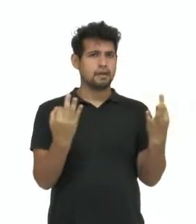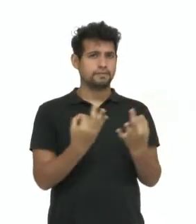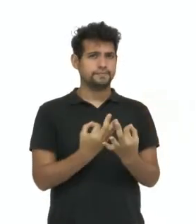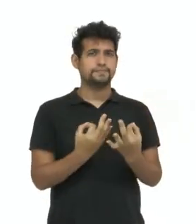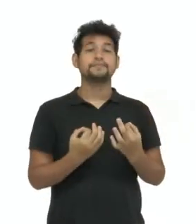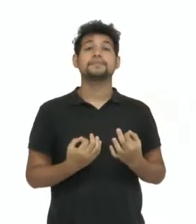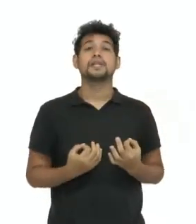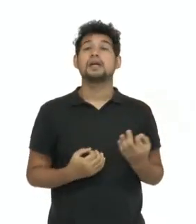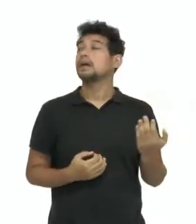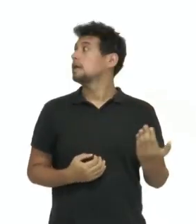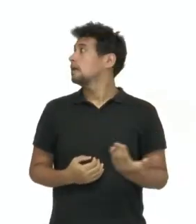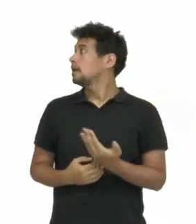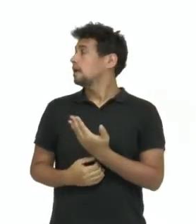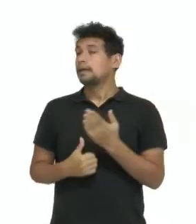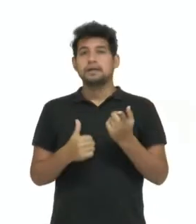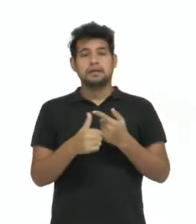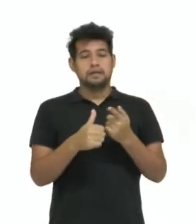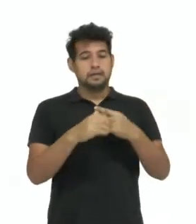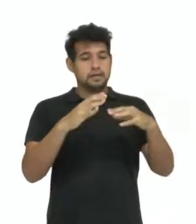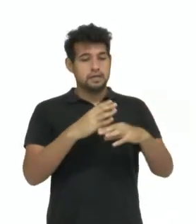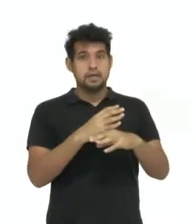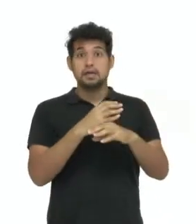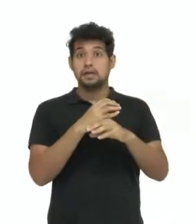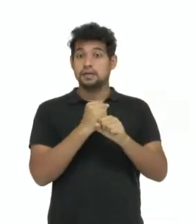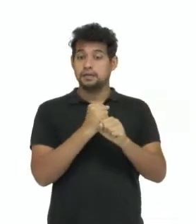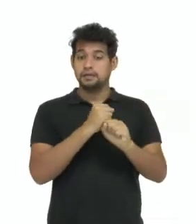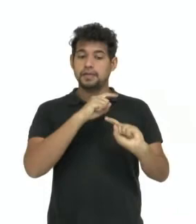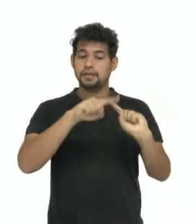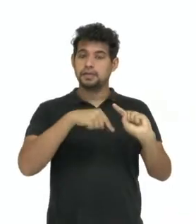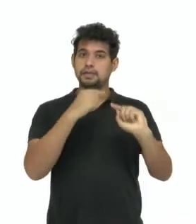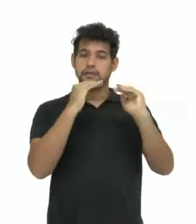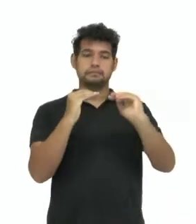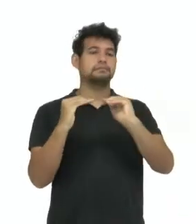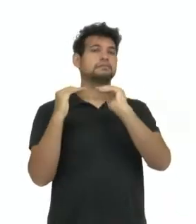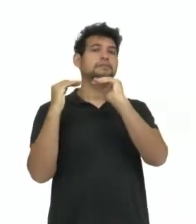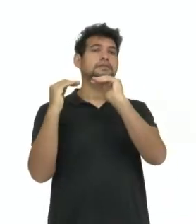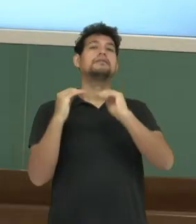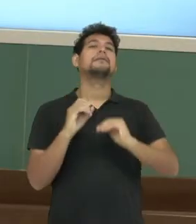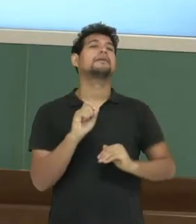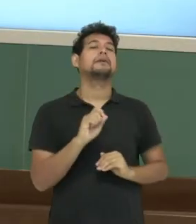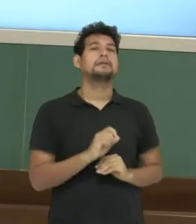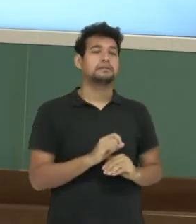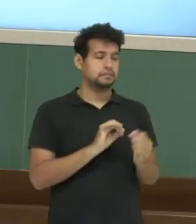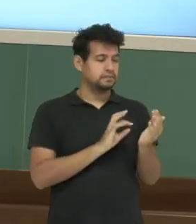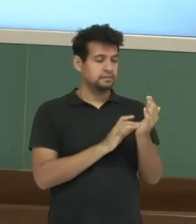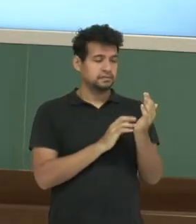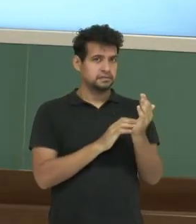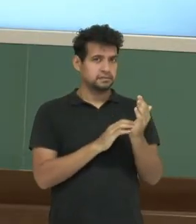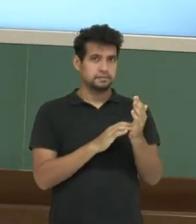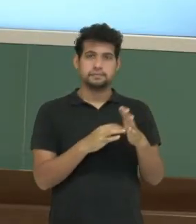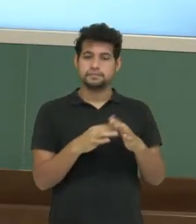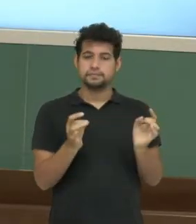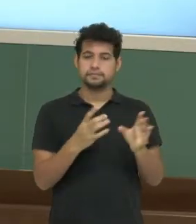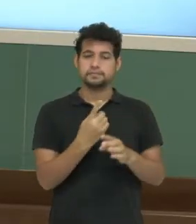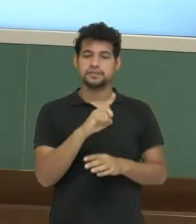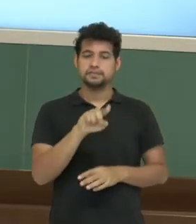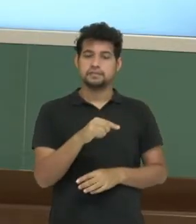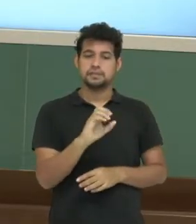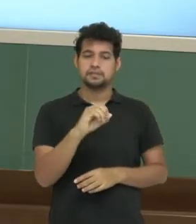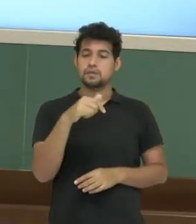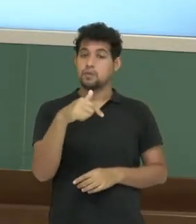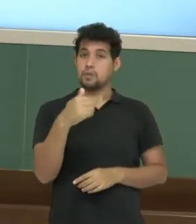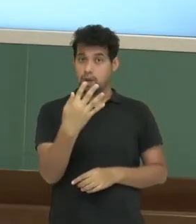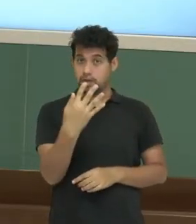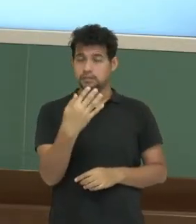Então aqui primeiro a soma dentro do parênteses e depois eleva ao cubo. Calculadora, ok? 1,04